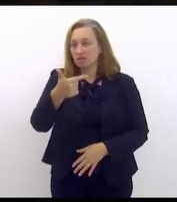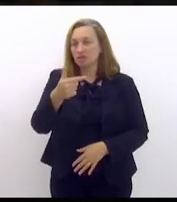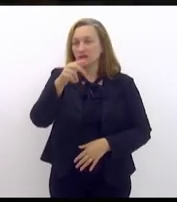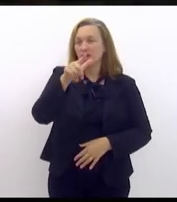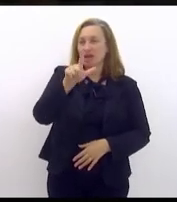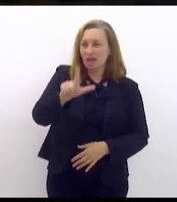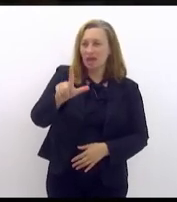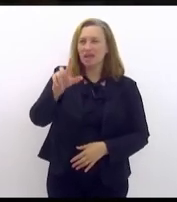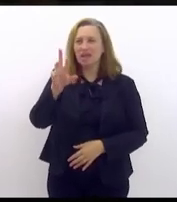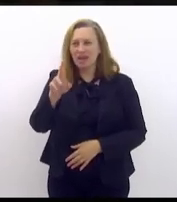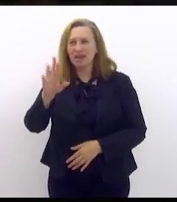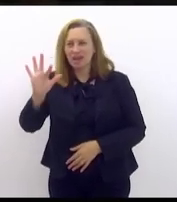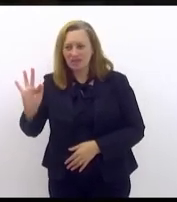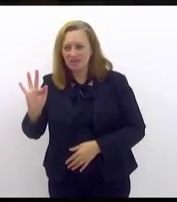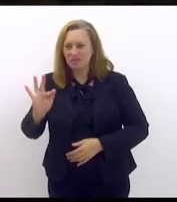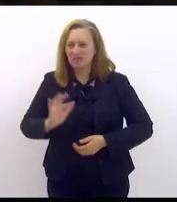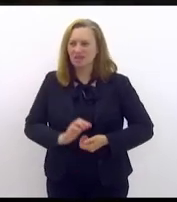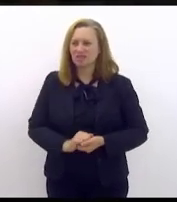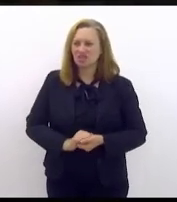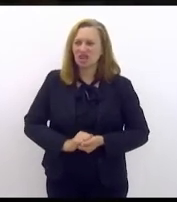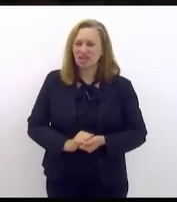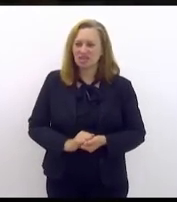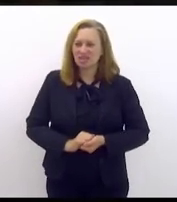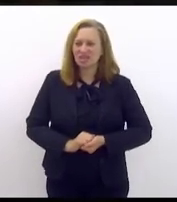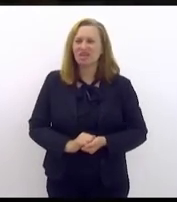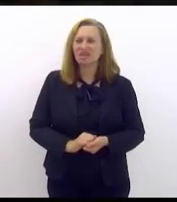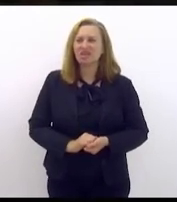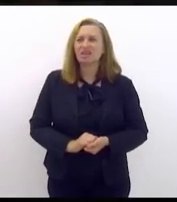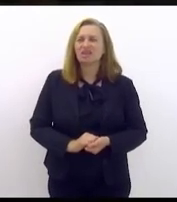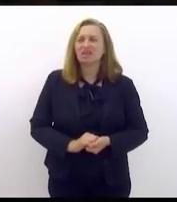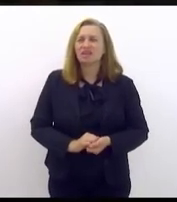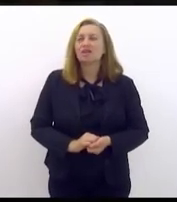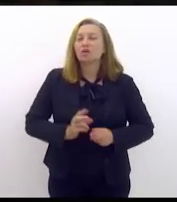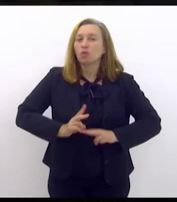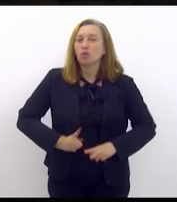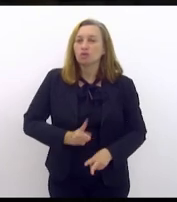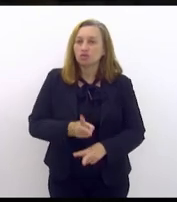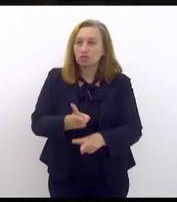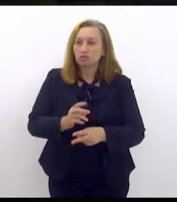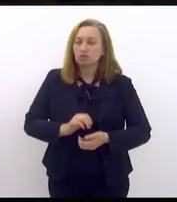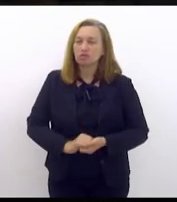LRF. Mas, continuando,